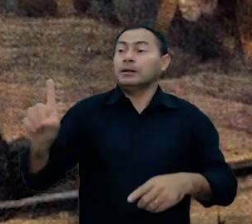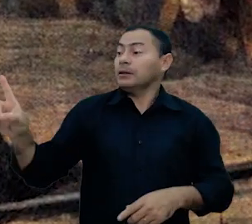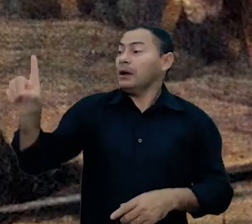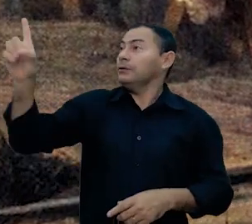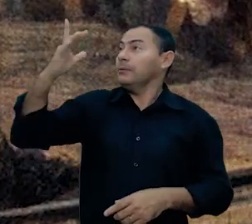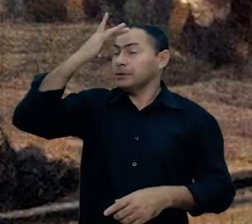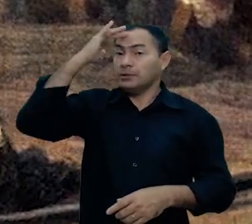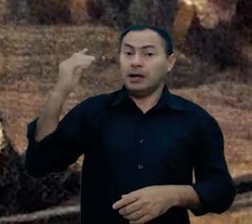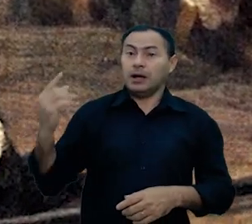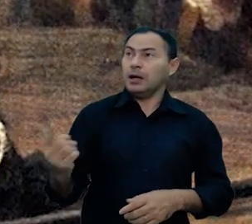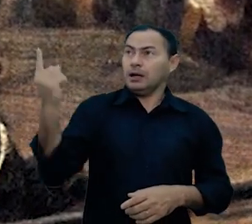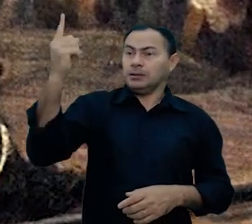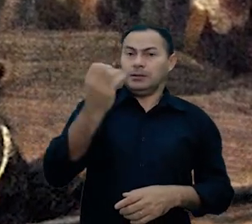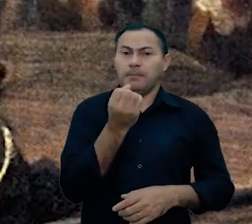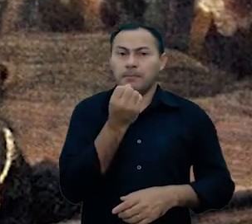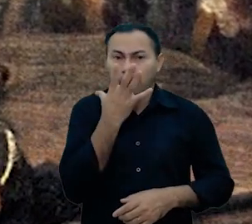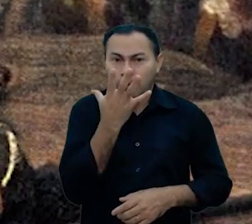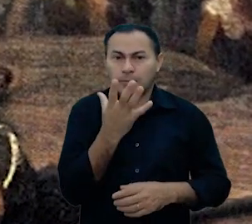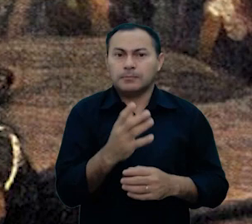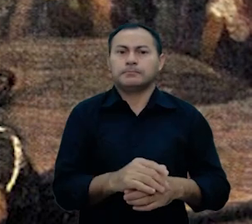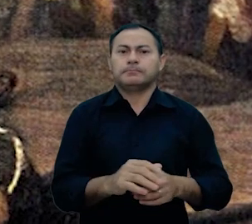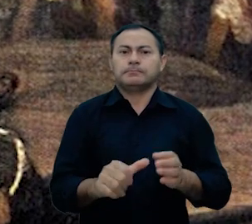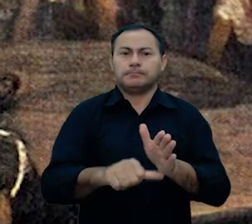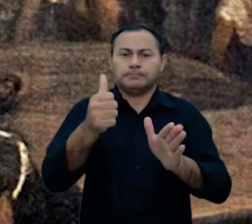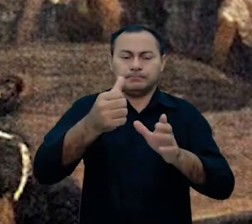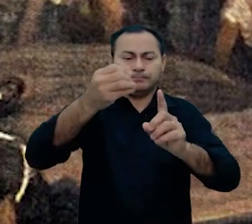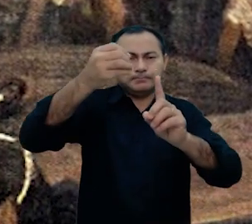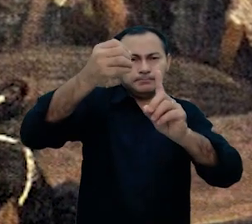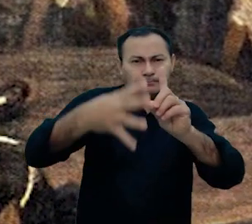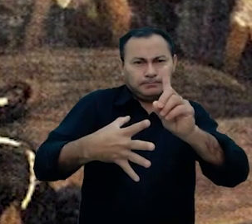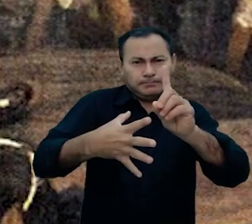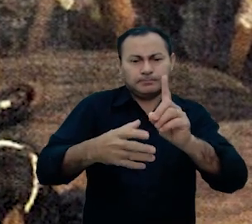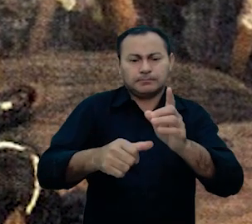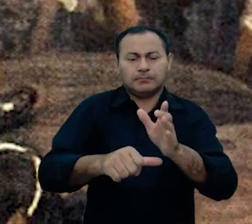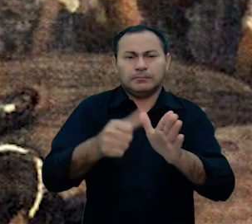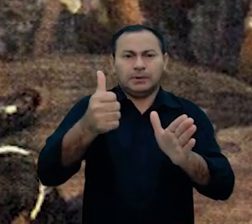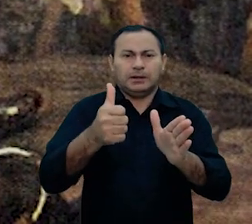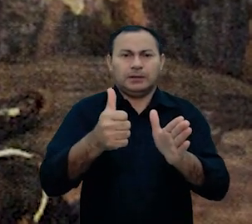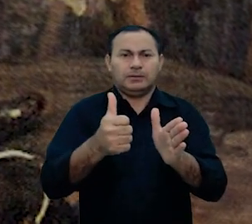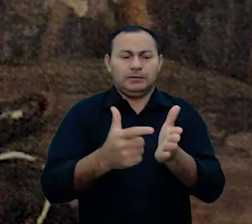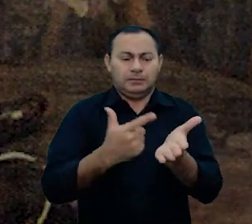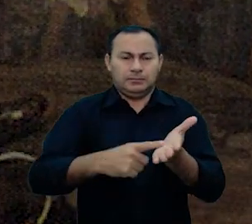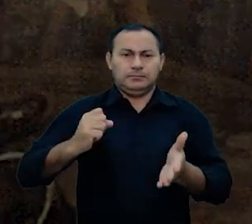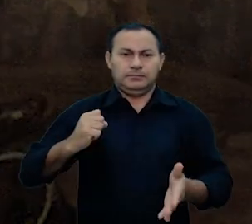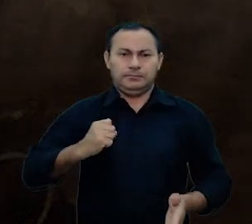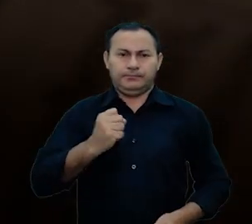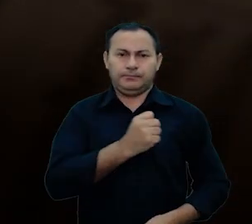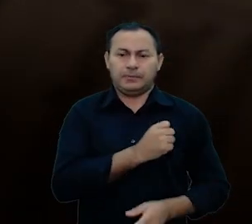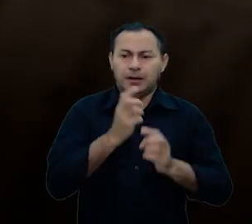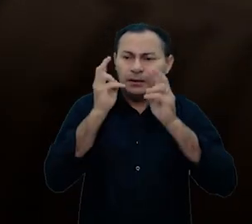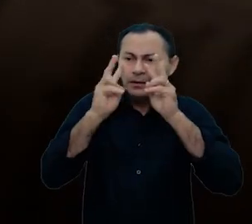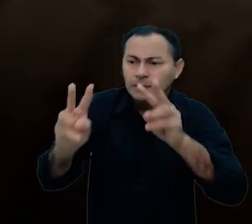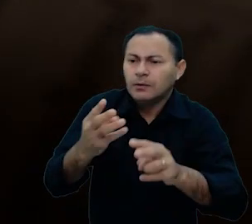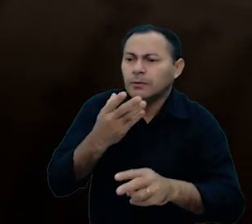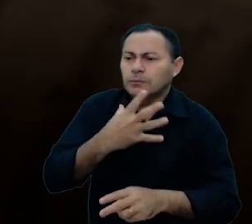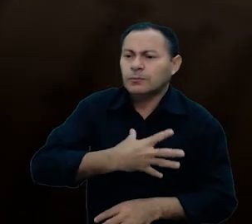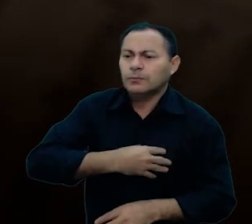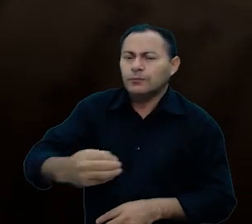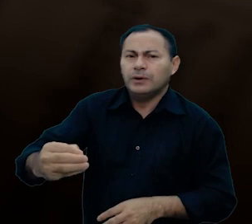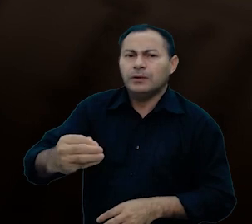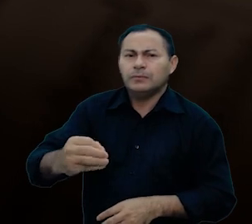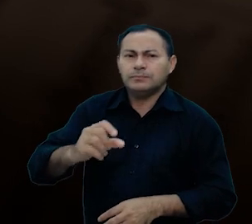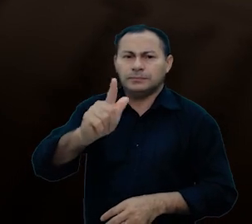bom, ele era completo. Essa é uma das primeiras descrições de Davi em 1 Samuel. Vi um filho de Jessé,